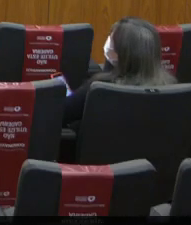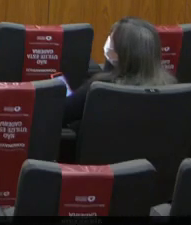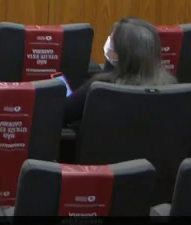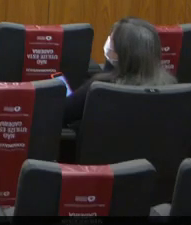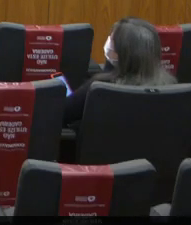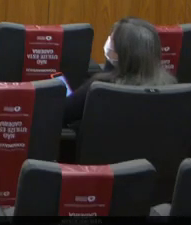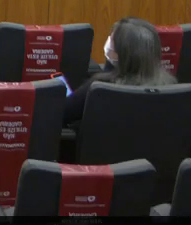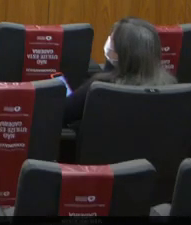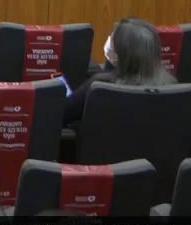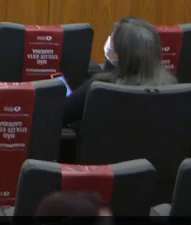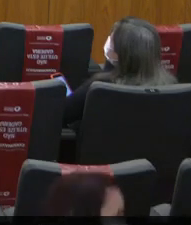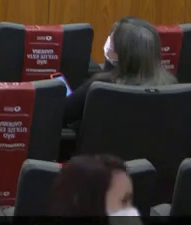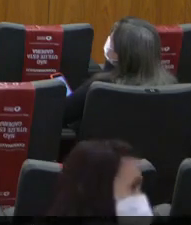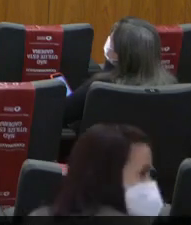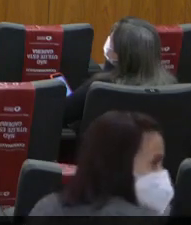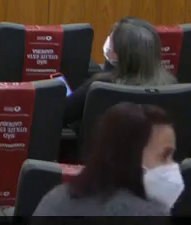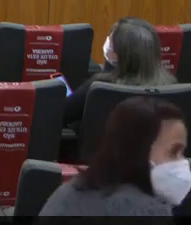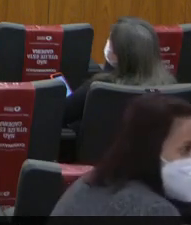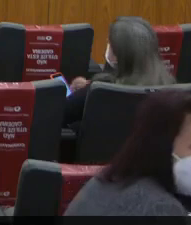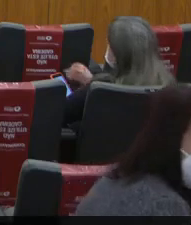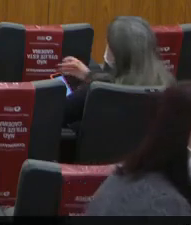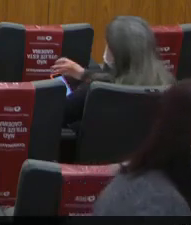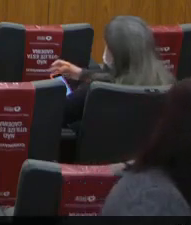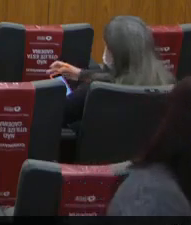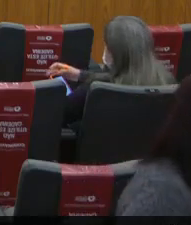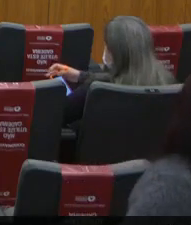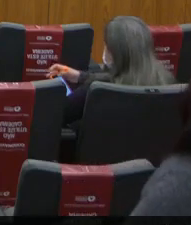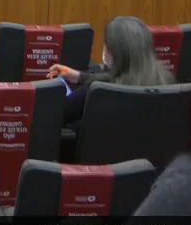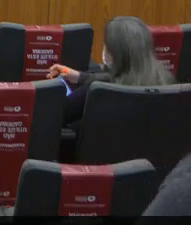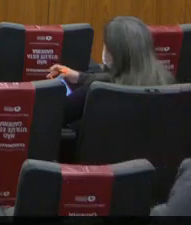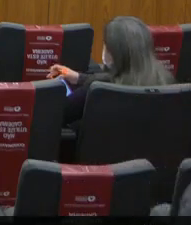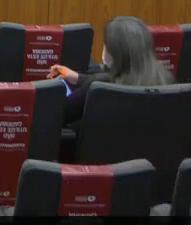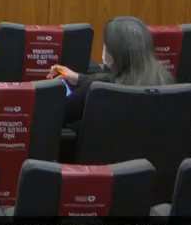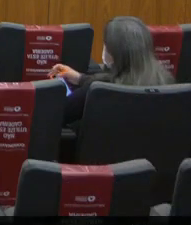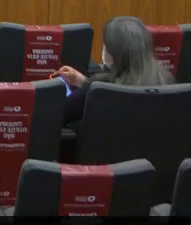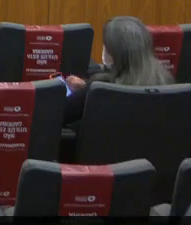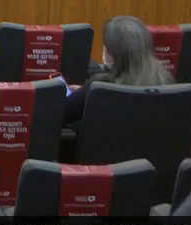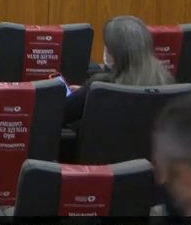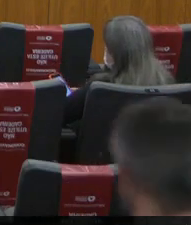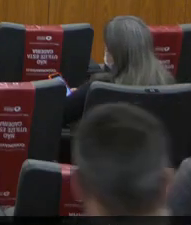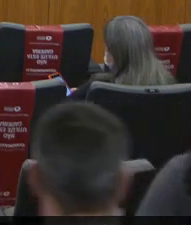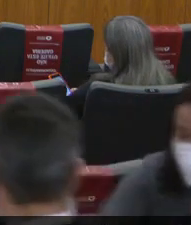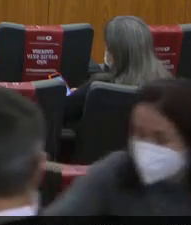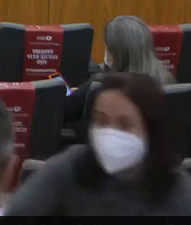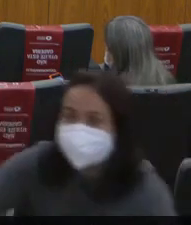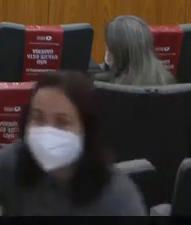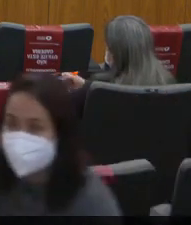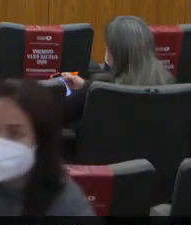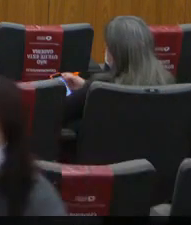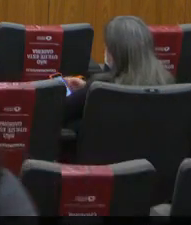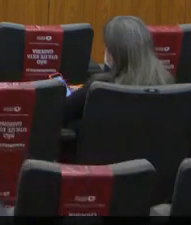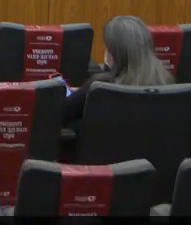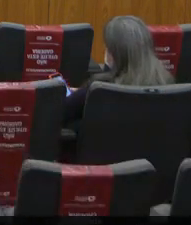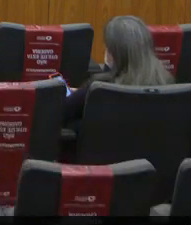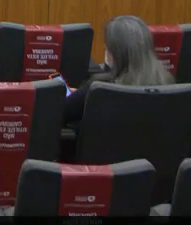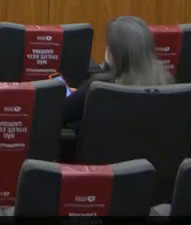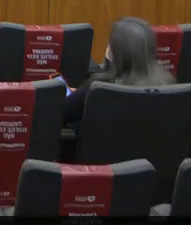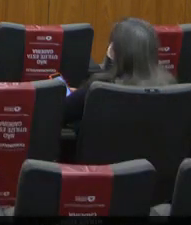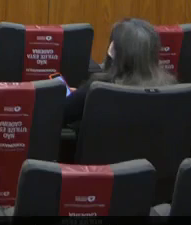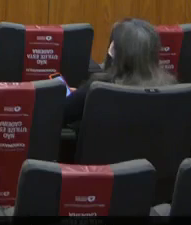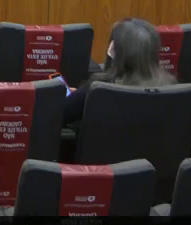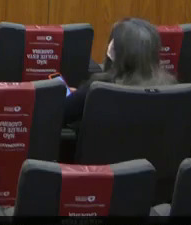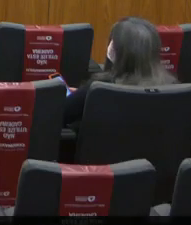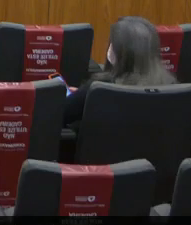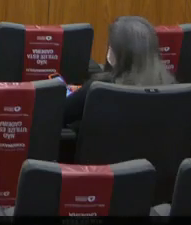Deputado Betão declaro aberta a 12ª reunião extraordinária da comissão de Educação Ciência e Tecnologia